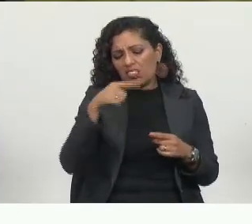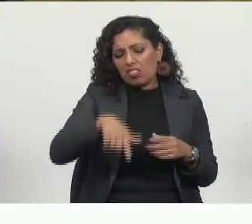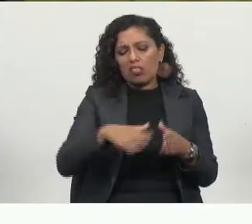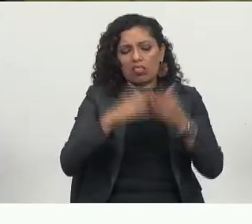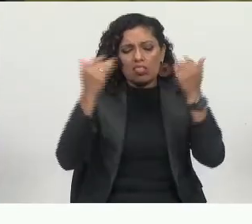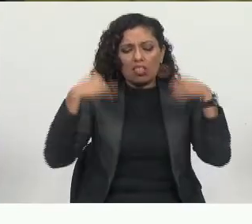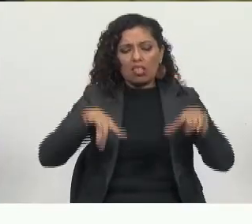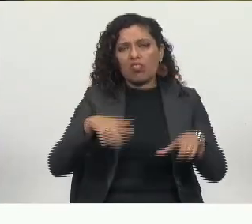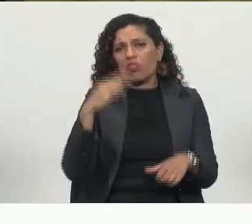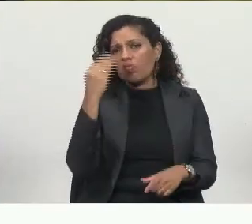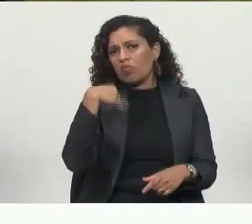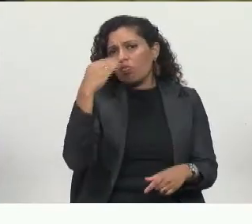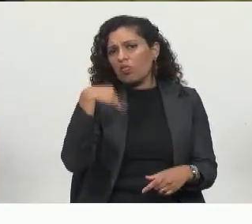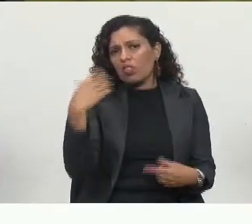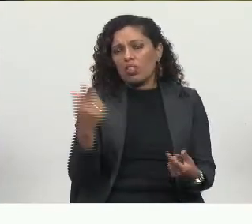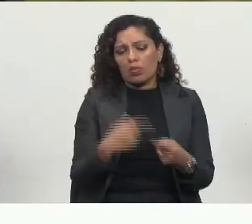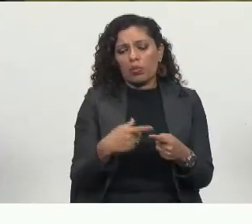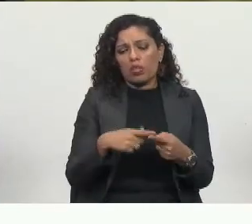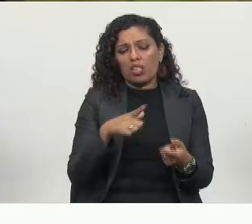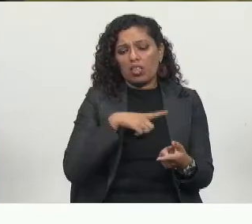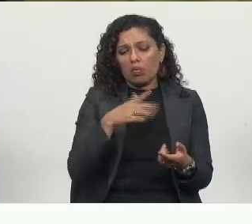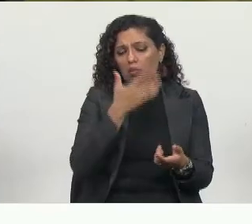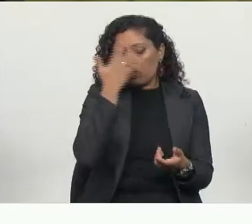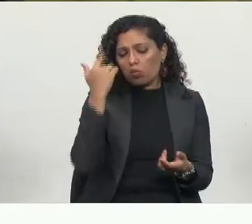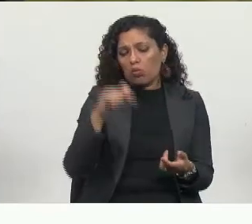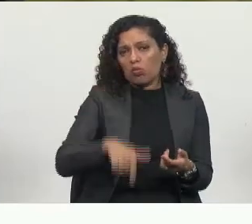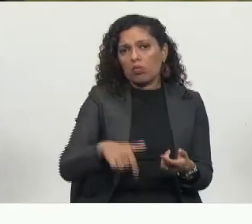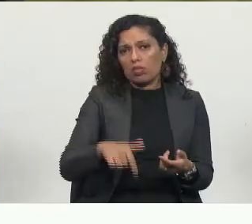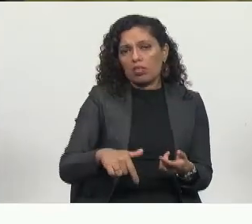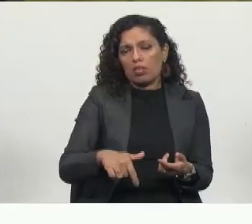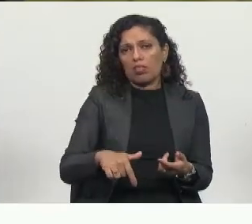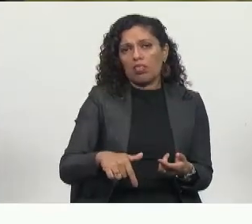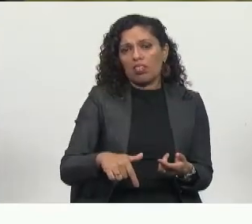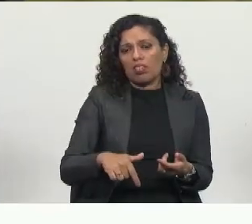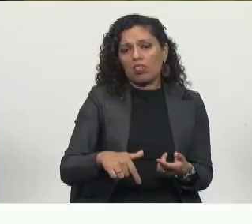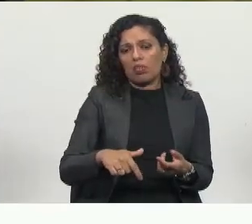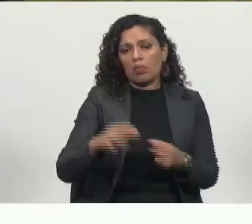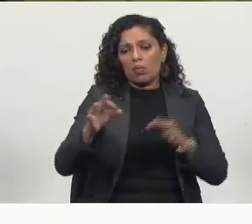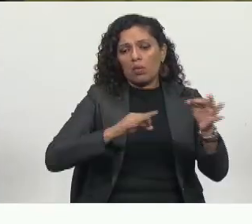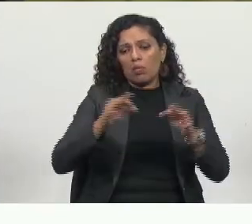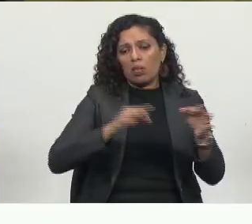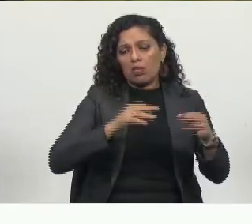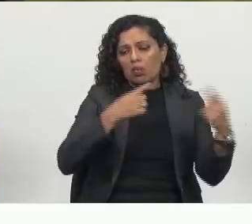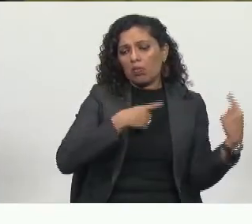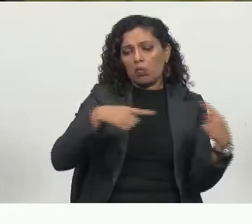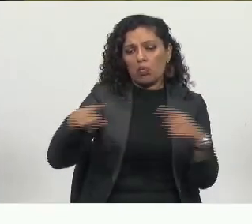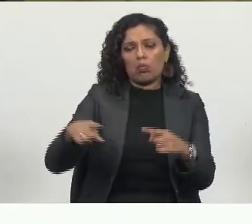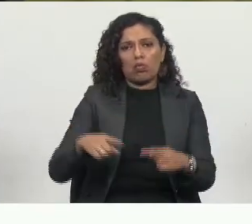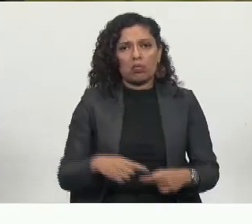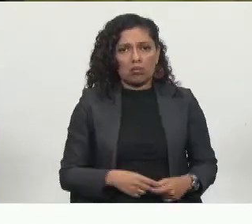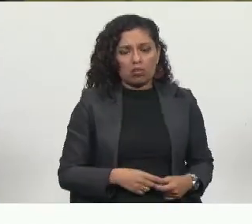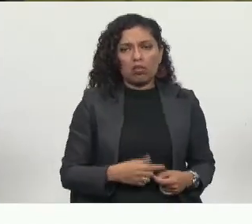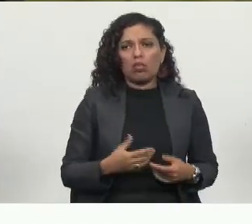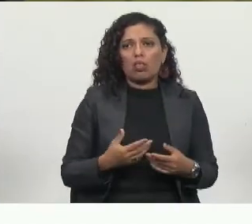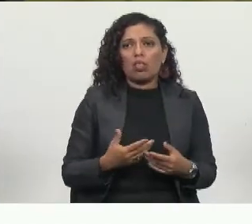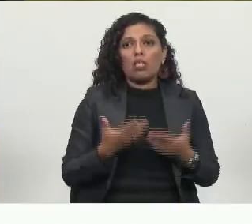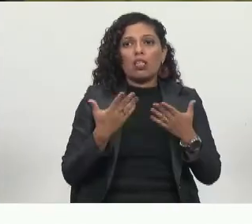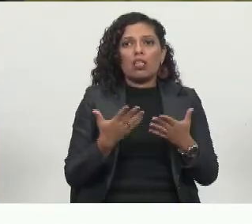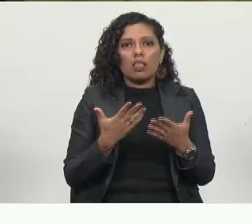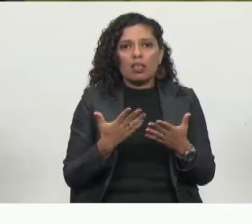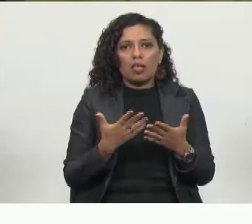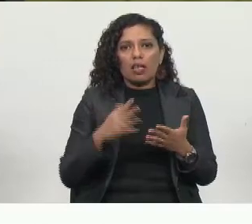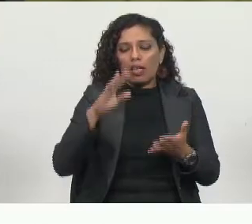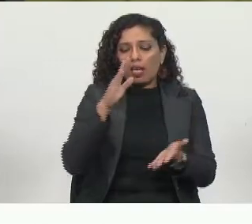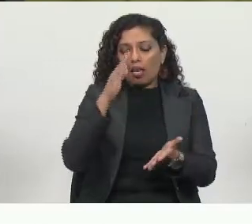enfraquecida com pessoas da própria casa, né? Engraçado, né? Fazendo movimento no sentido de desmoralizar as decisões aqui